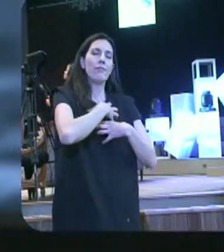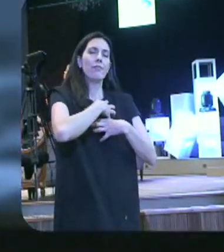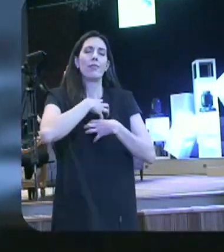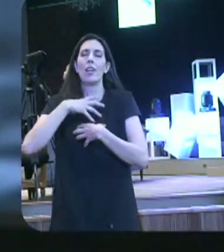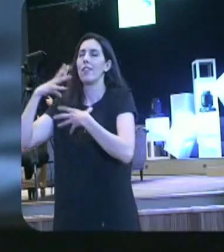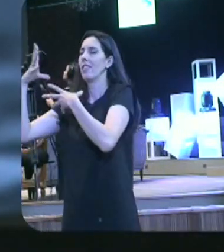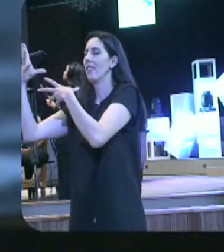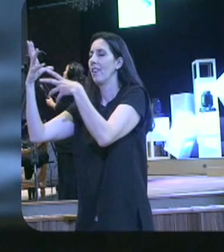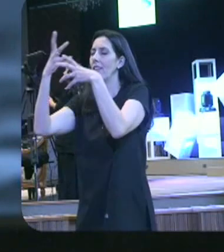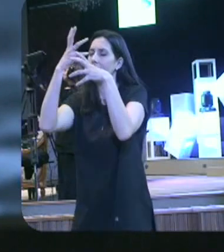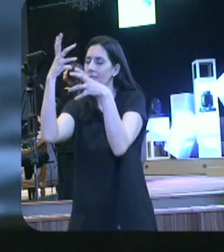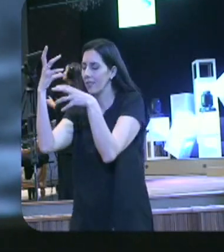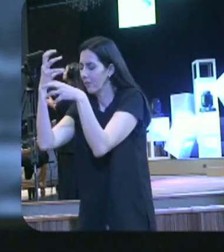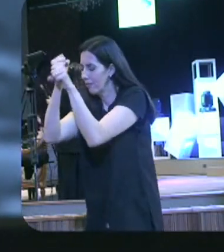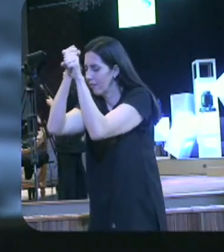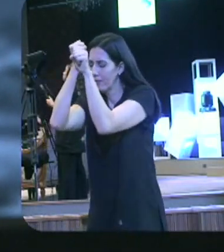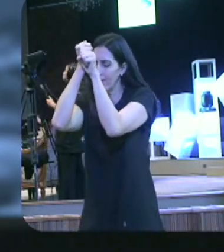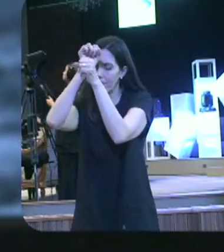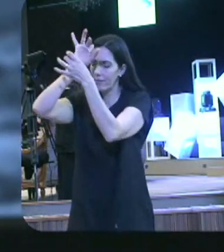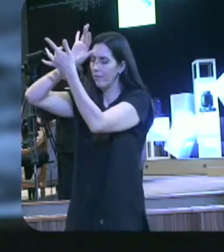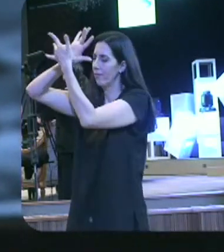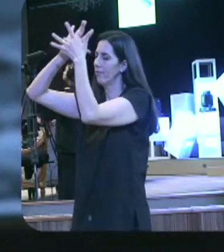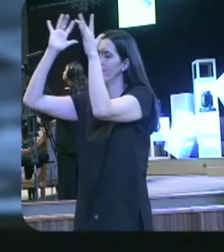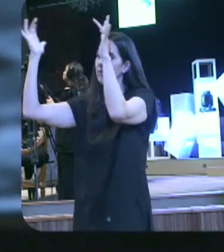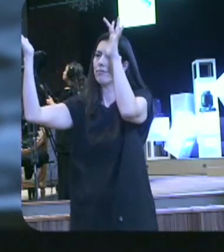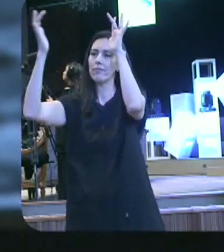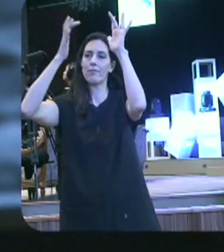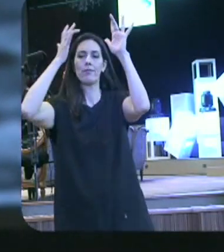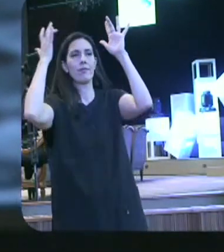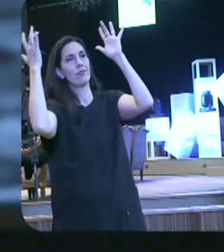e acreditar em ti.